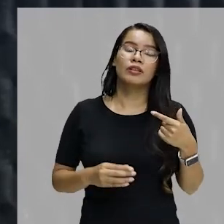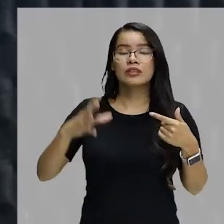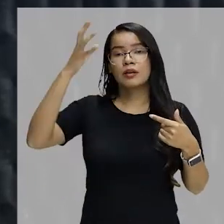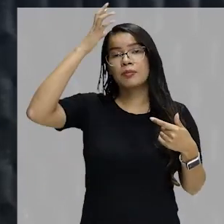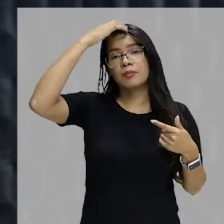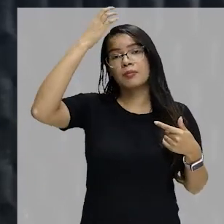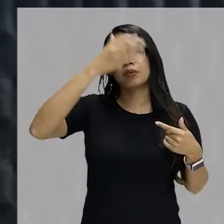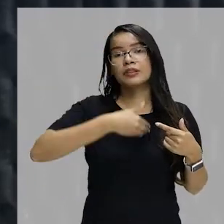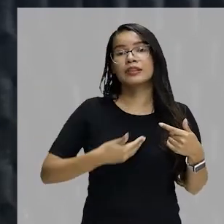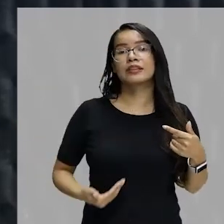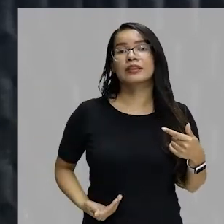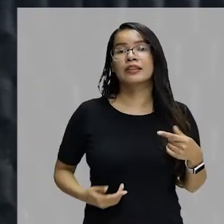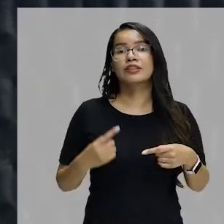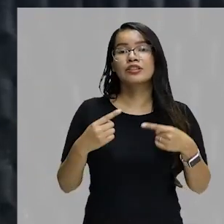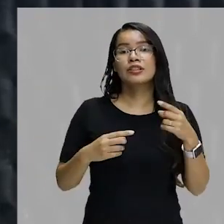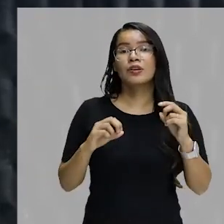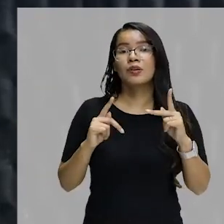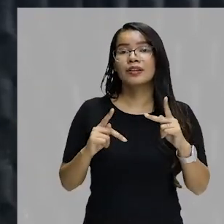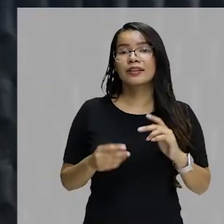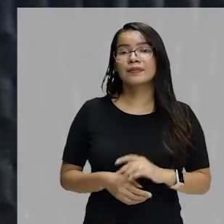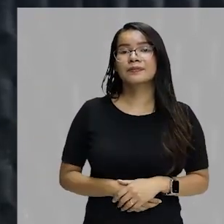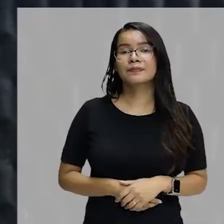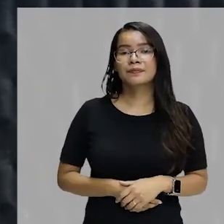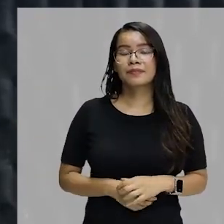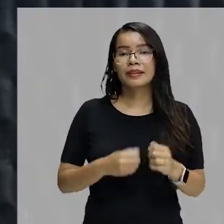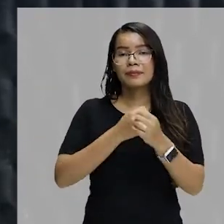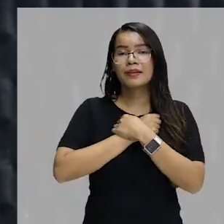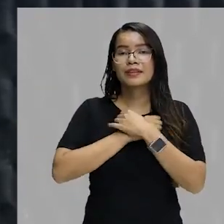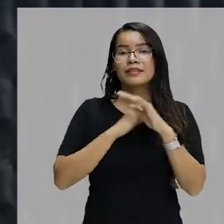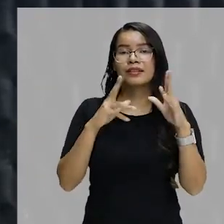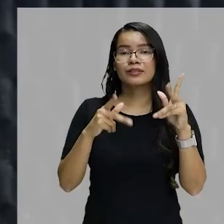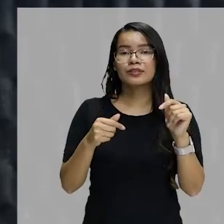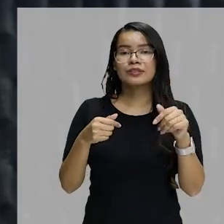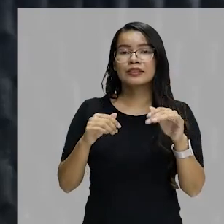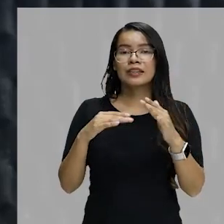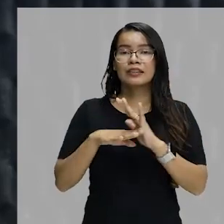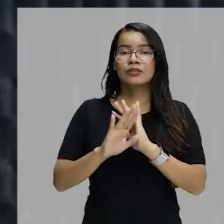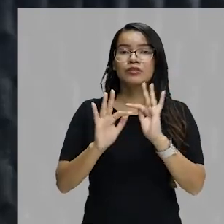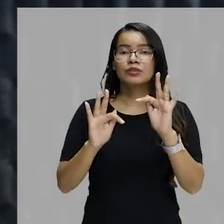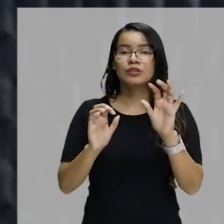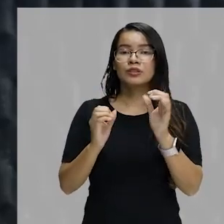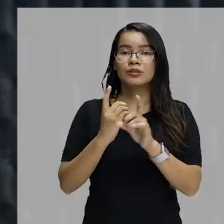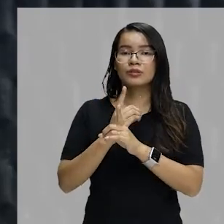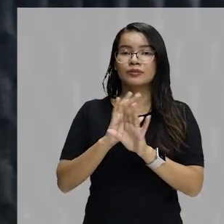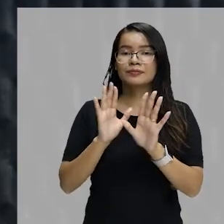que é o período regencial. Ok, galerinha? Um grande abraço e até o próximo encontro.